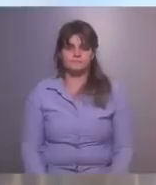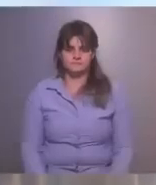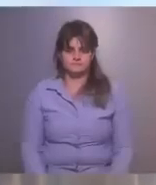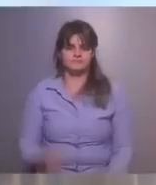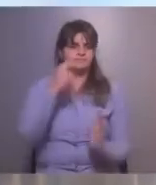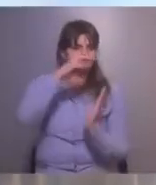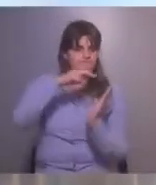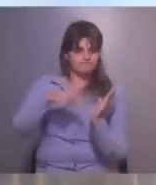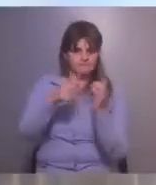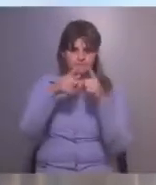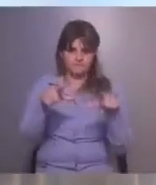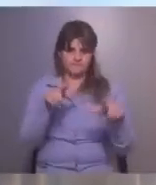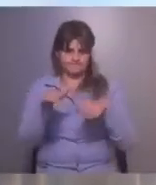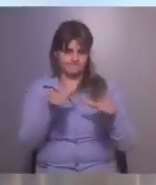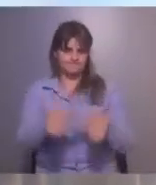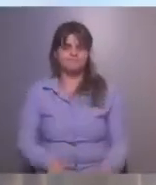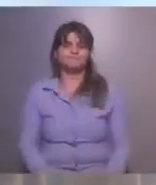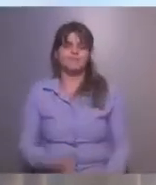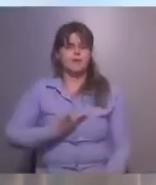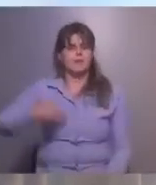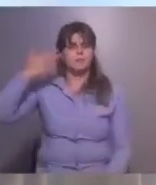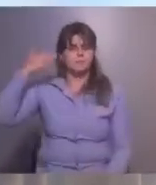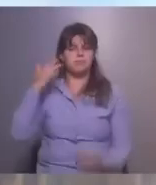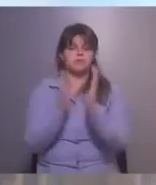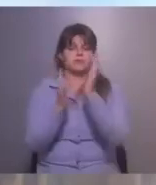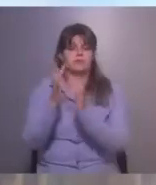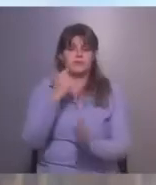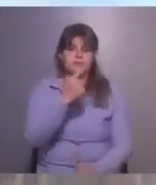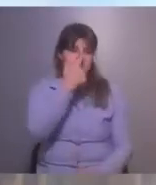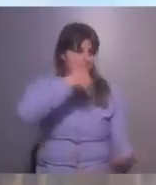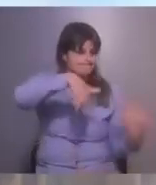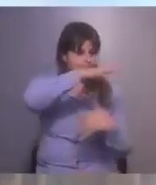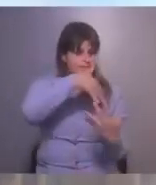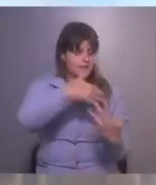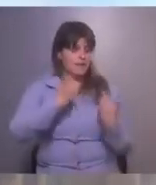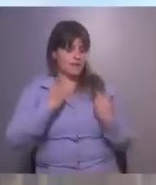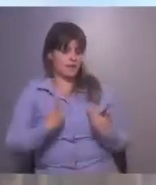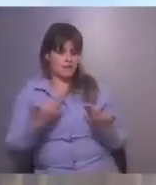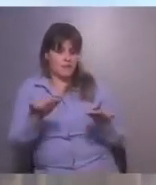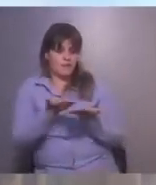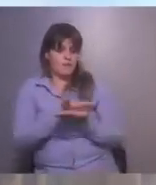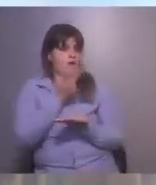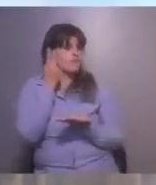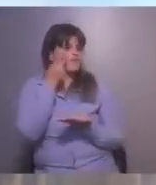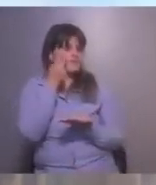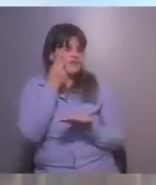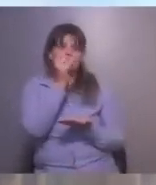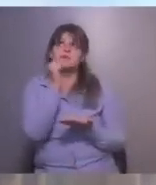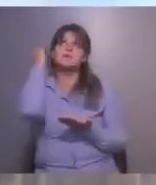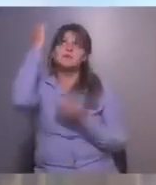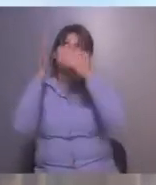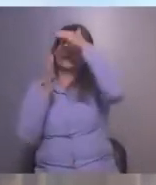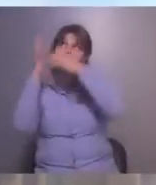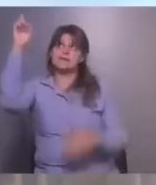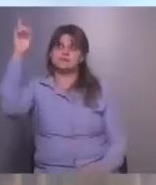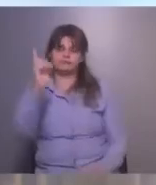In quel tempo Gesù disse alla folla: Io sono il pane vivo, disceso dal